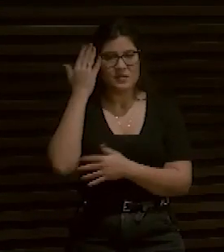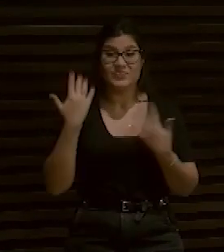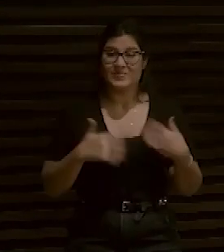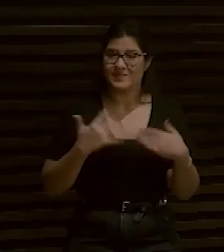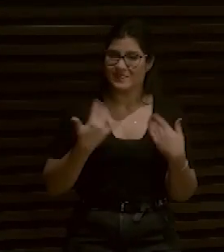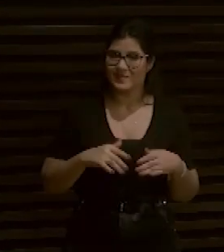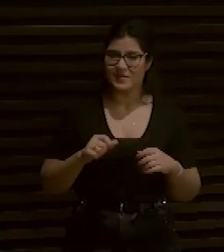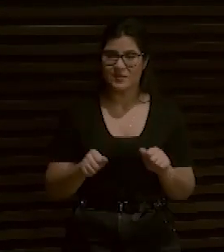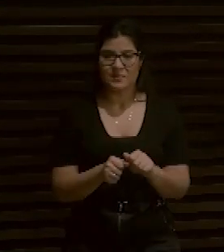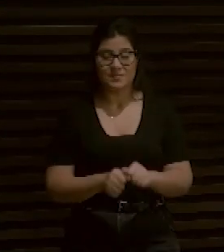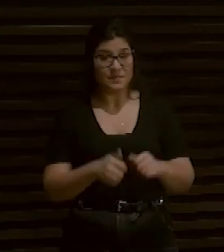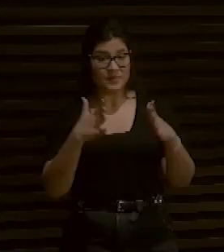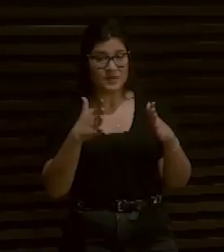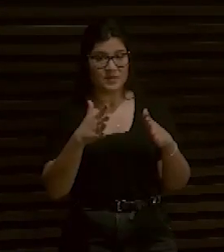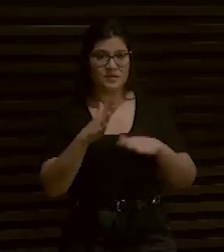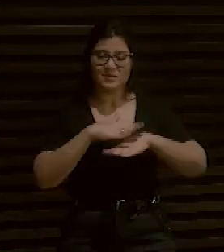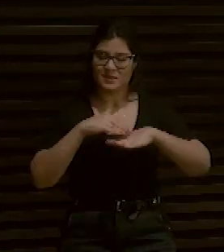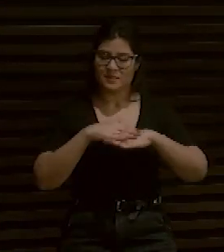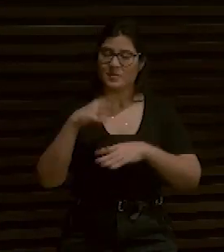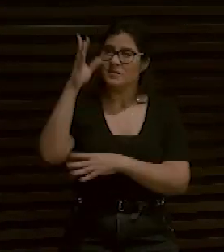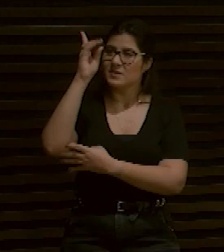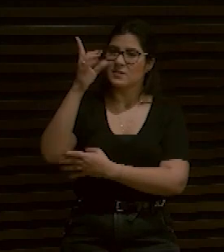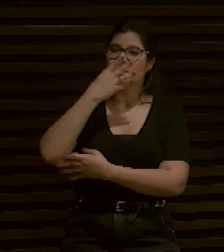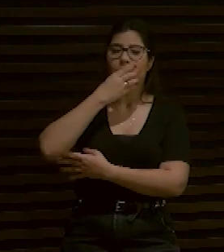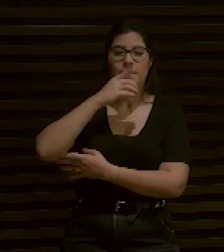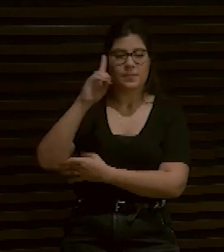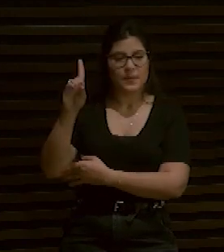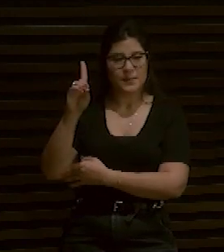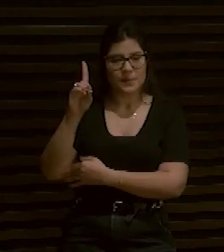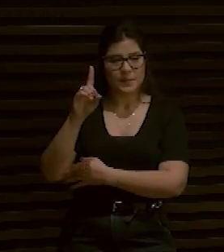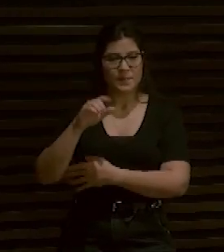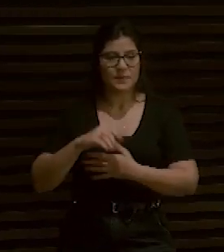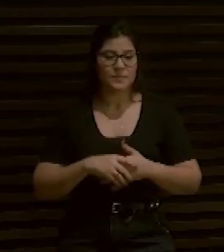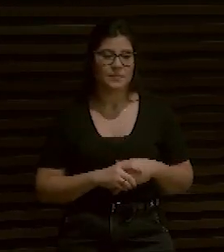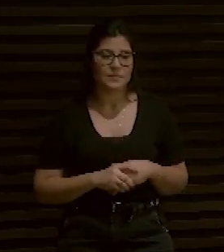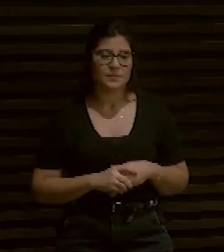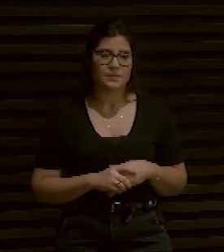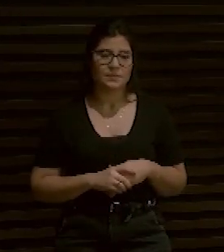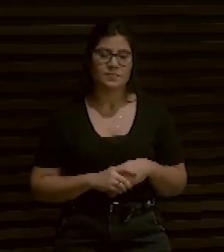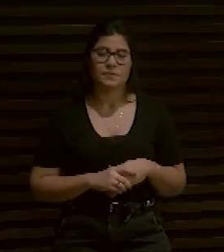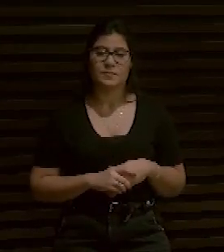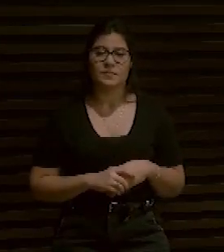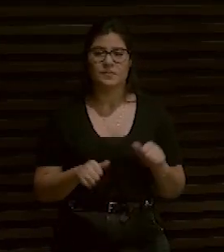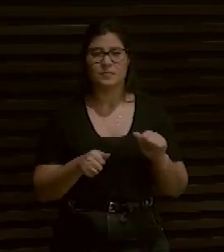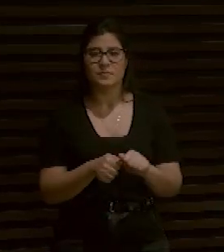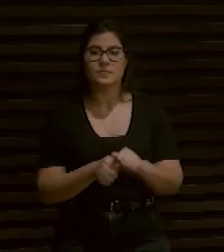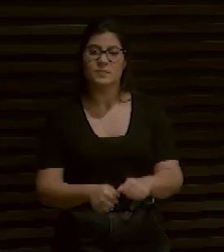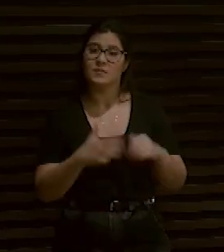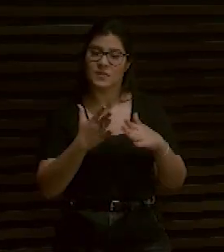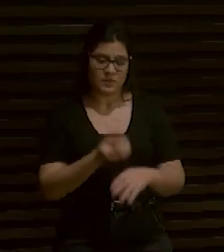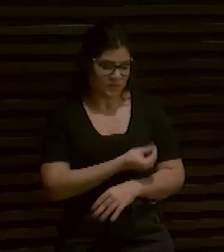que é simplesmente poder chamar Deus de Pai? 3 letrinhas, mas dotado do milagre da vida de